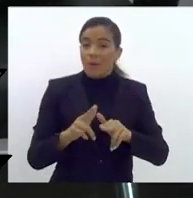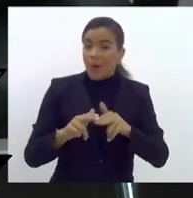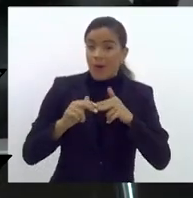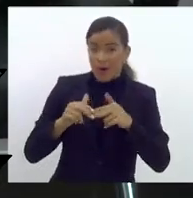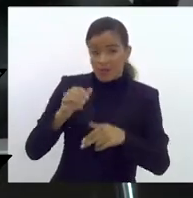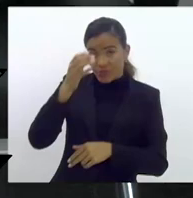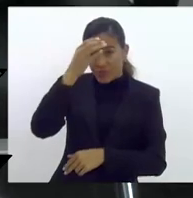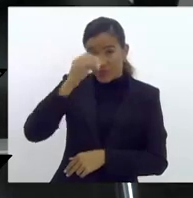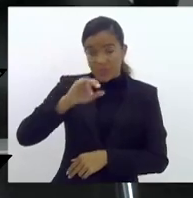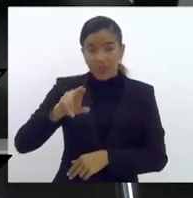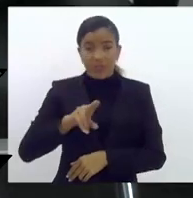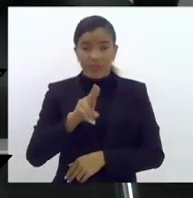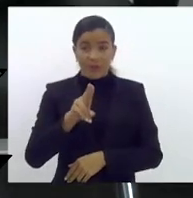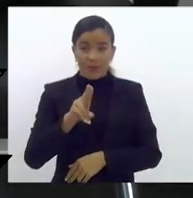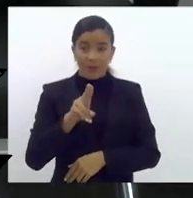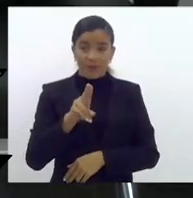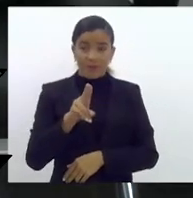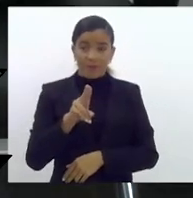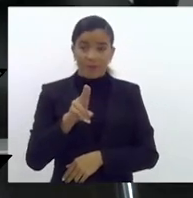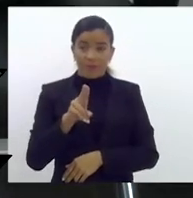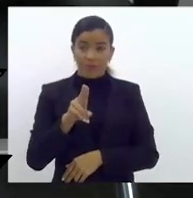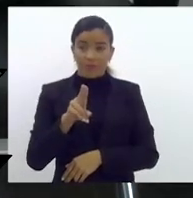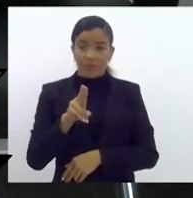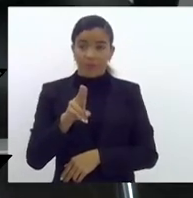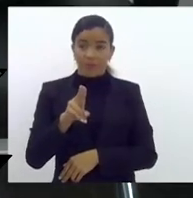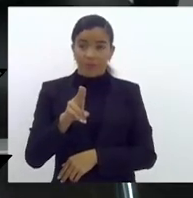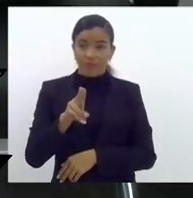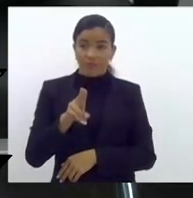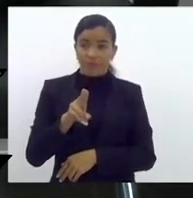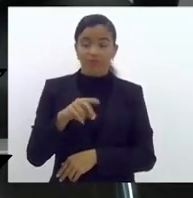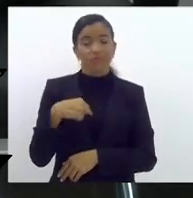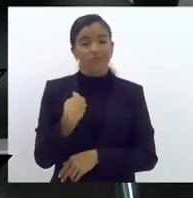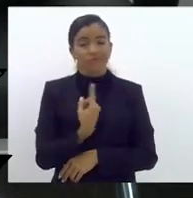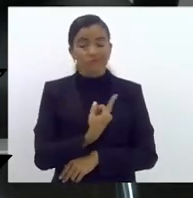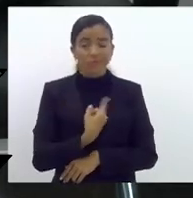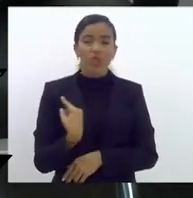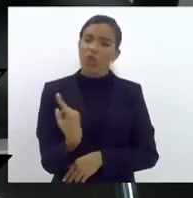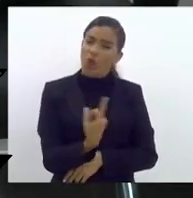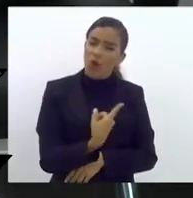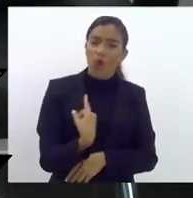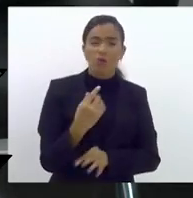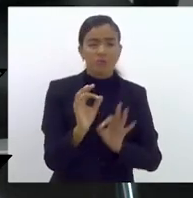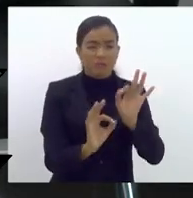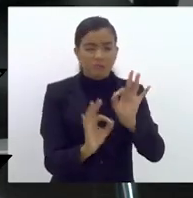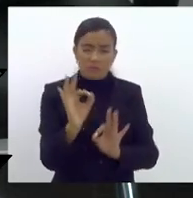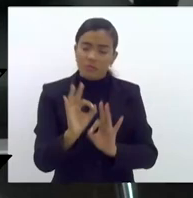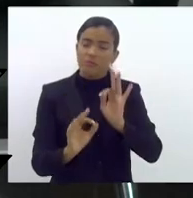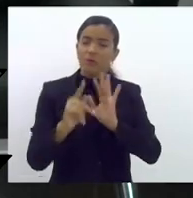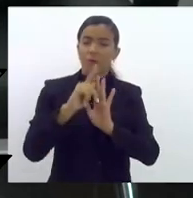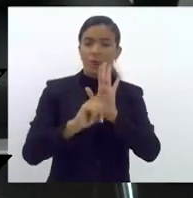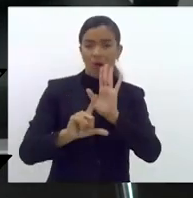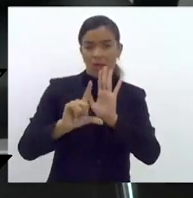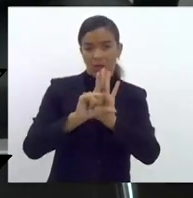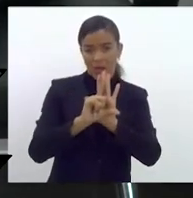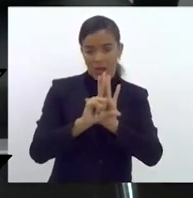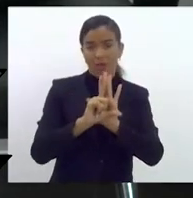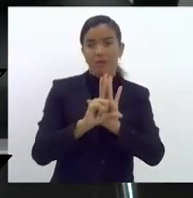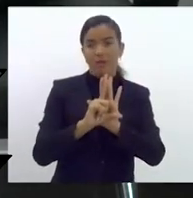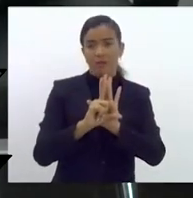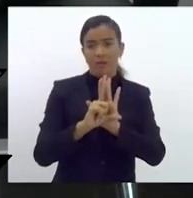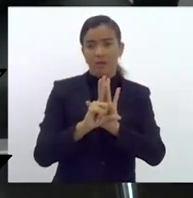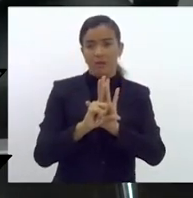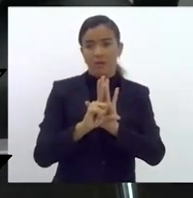deputada tia Ju de nós então elaborarmos esse projeto de lei não é